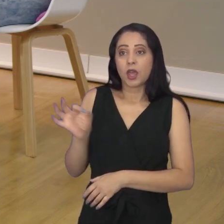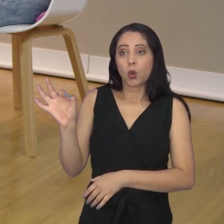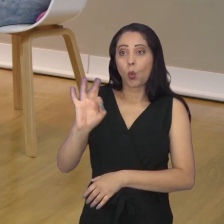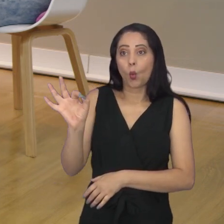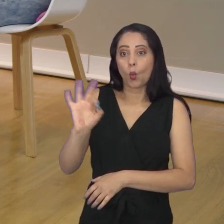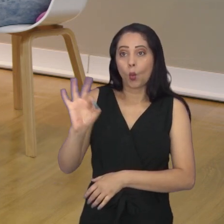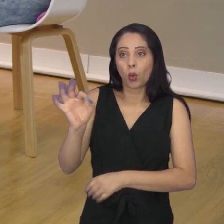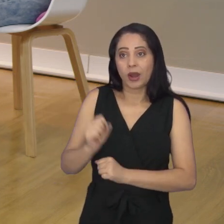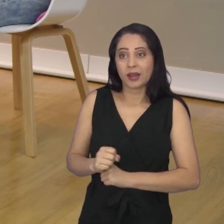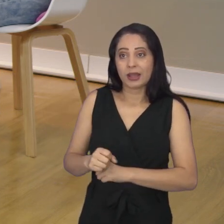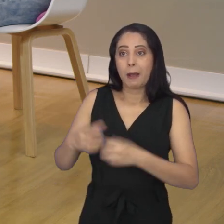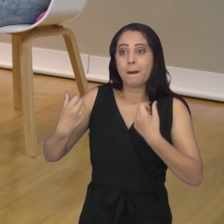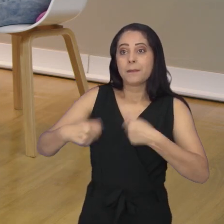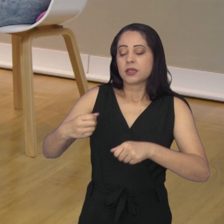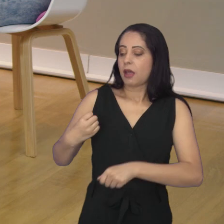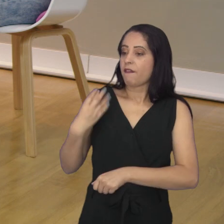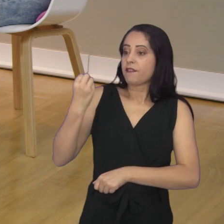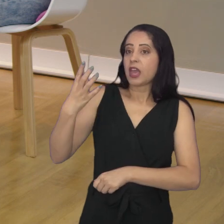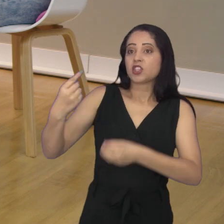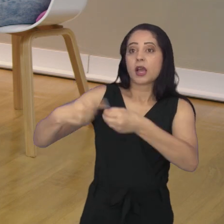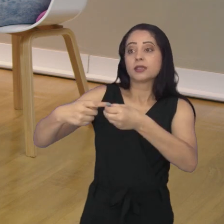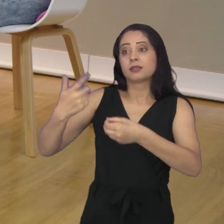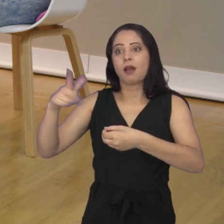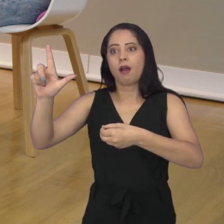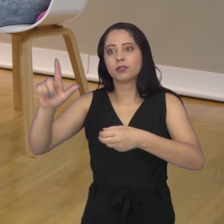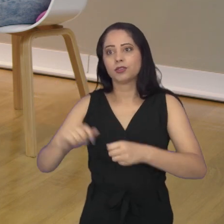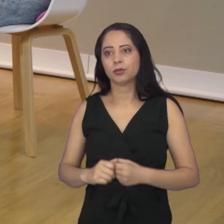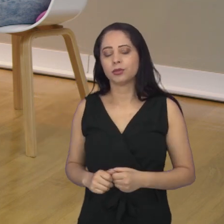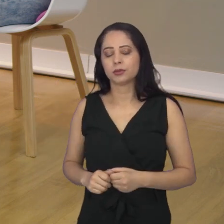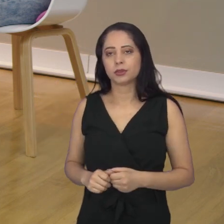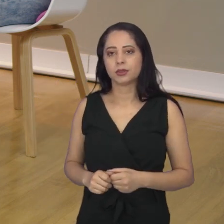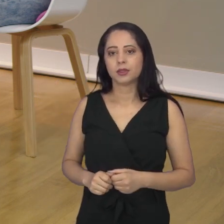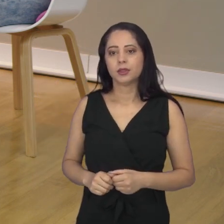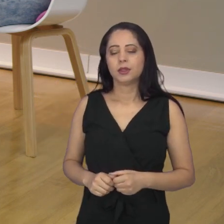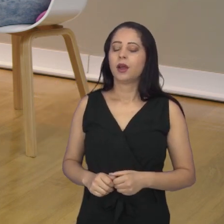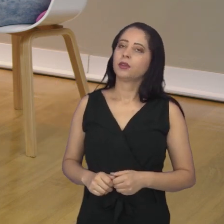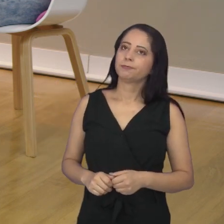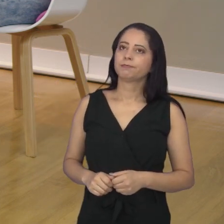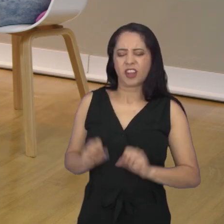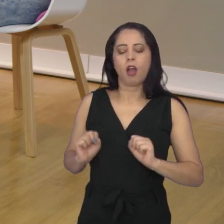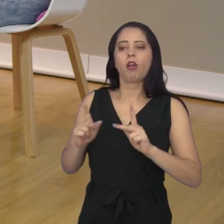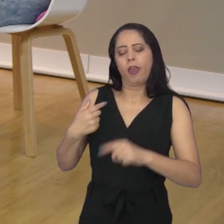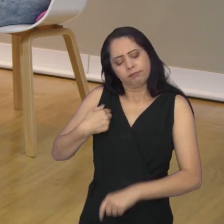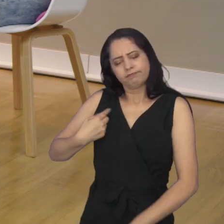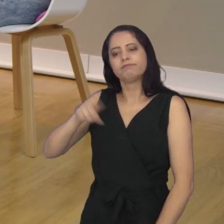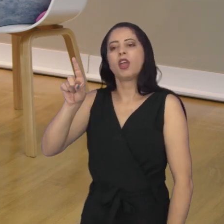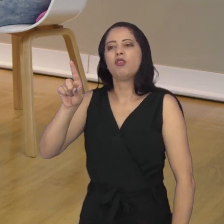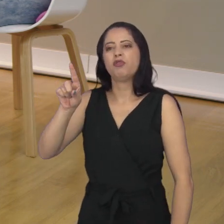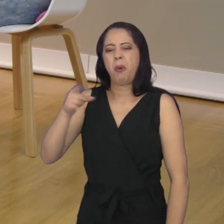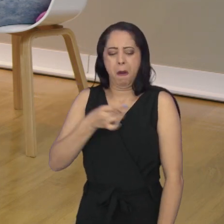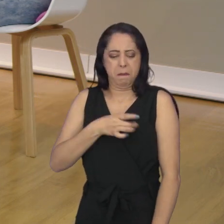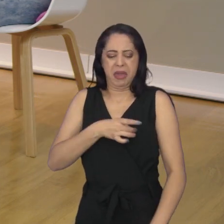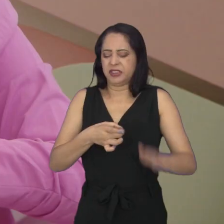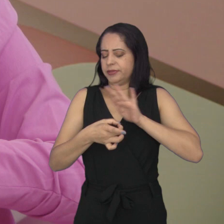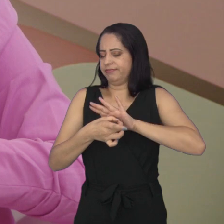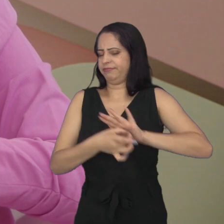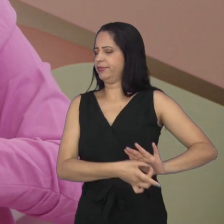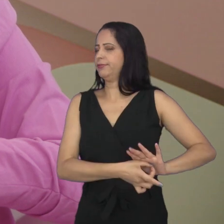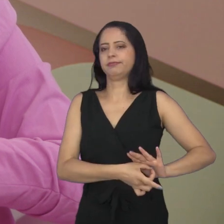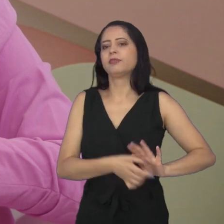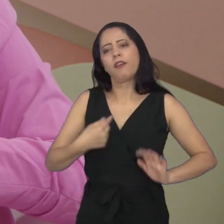outra cidade. Eu falei, bom, eu vou, de qualquer jeito, não vou deixar o medo tomar conta de